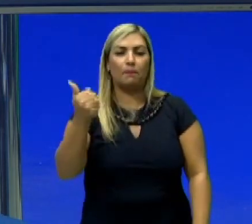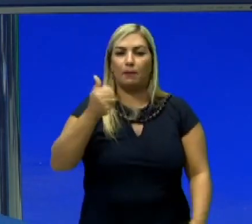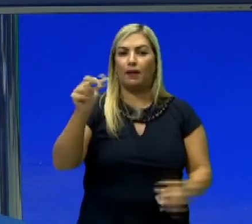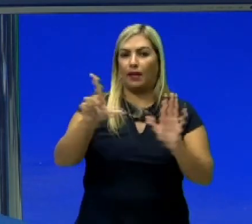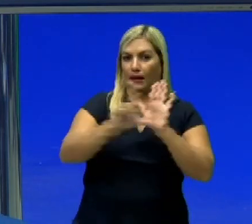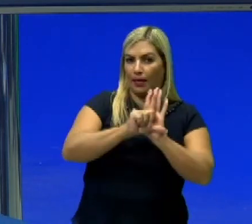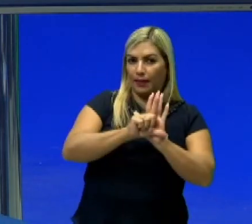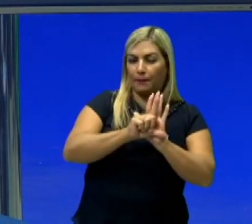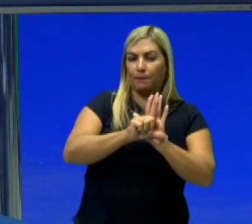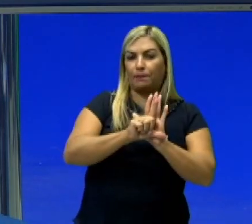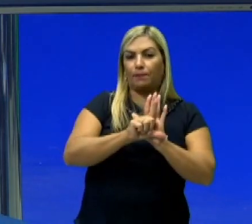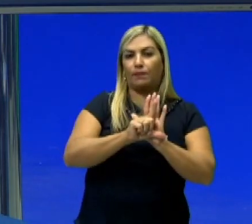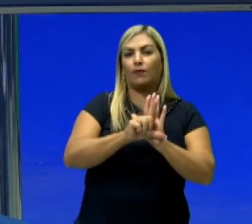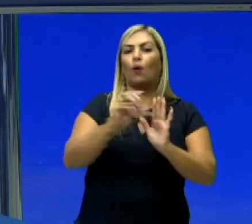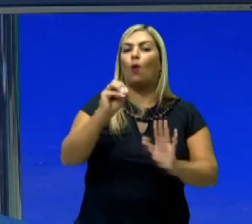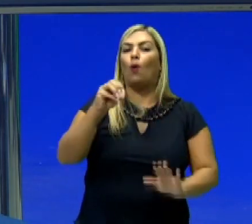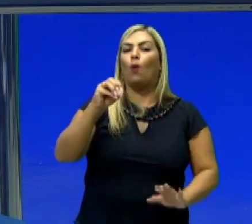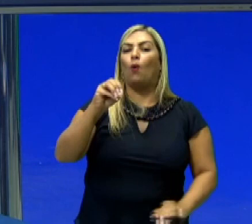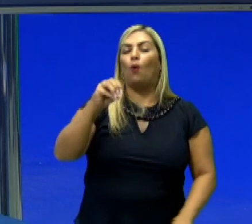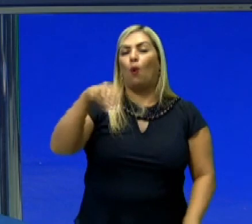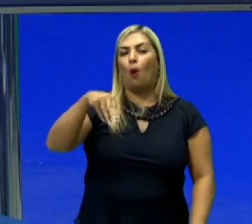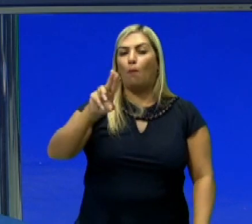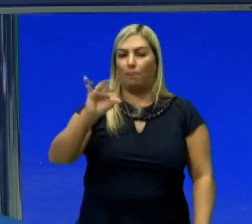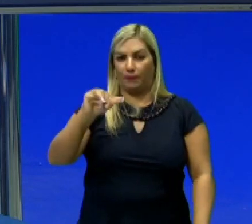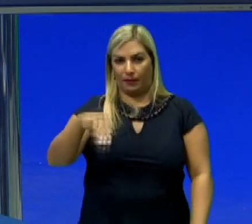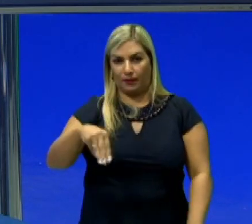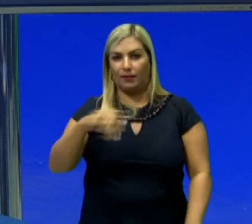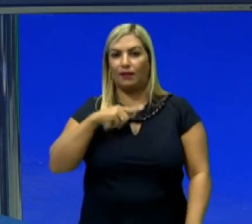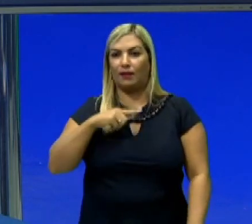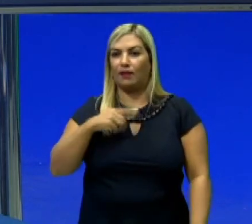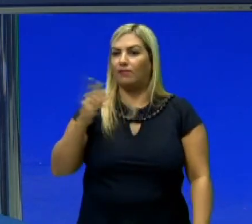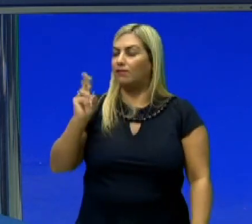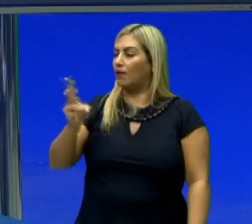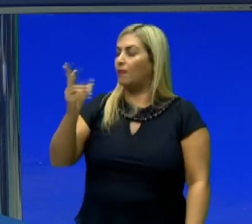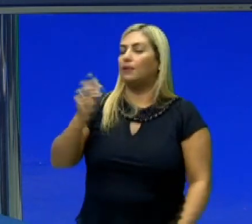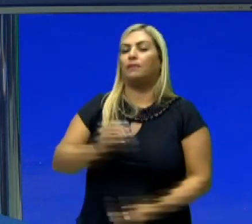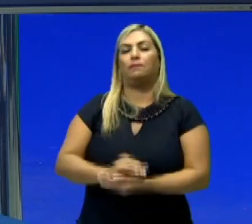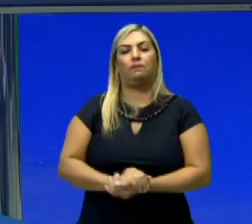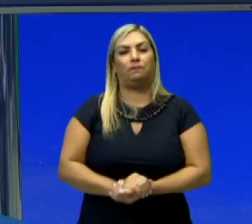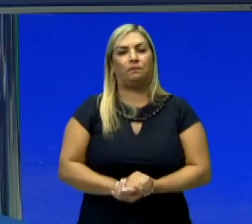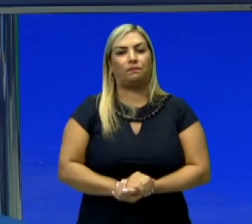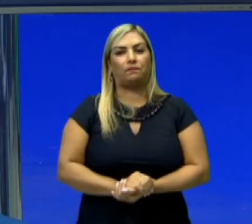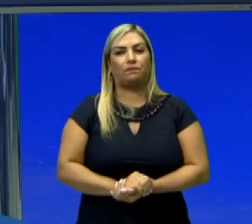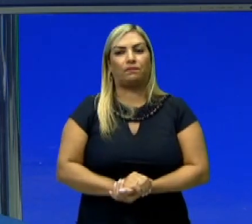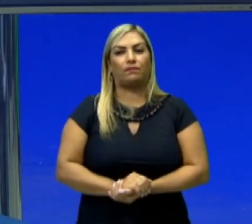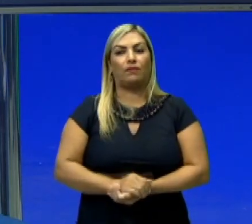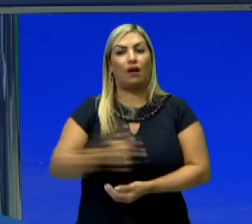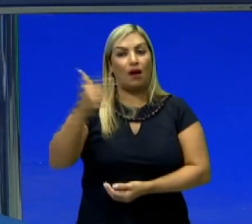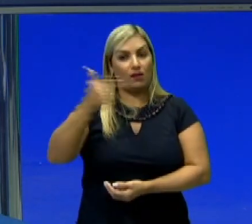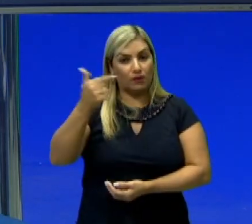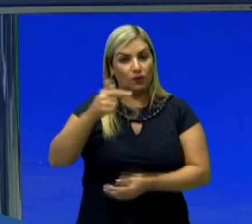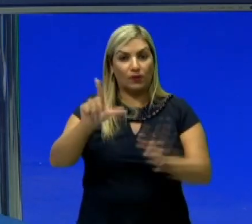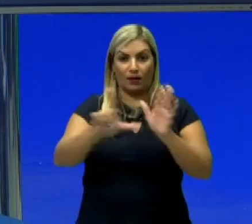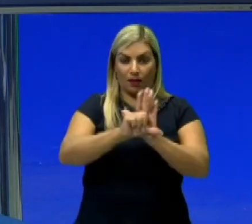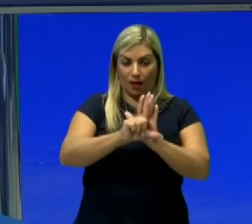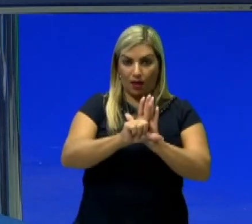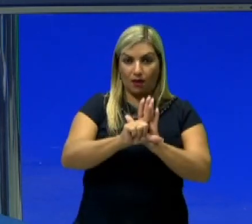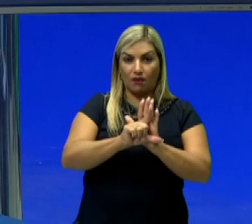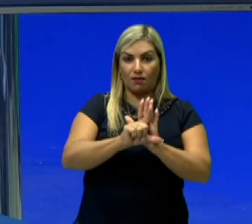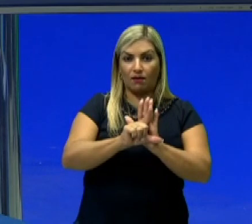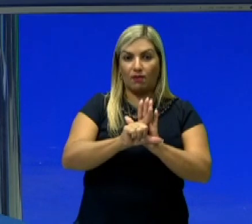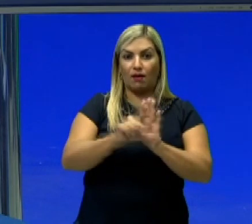lei de Ohm, que é o U sempre ri, ok? A segunda lei de Ohm vai